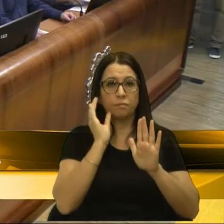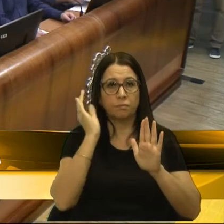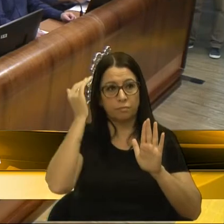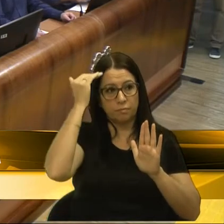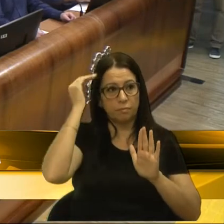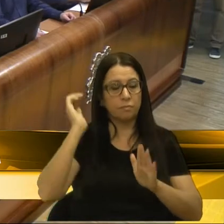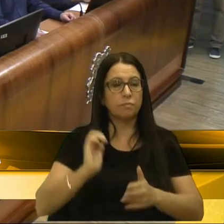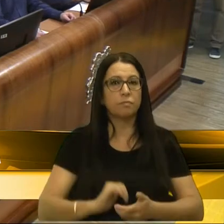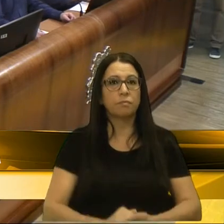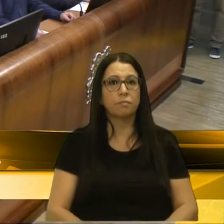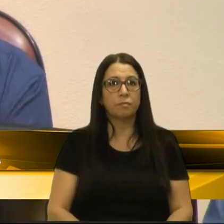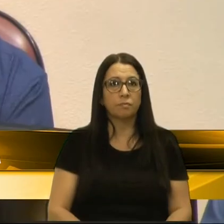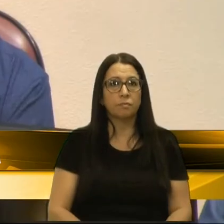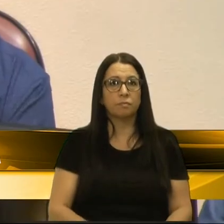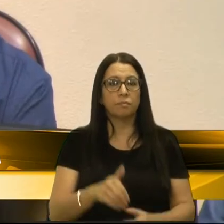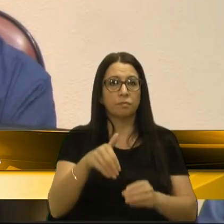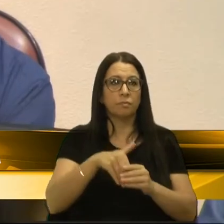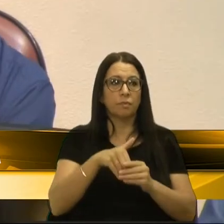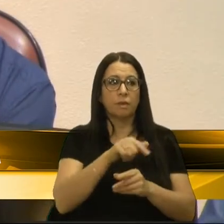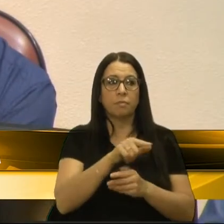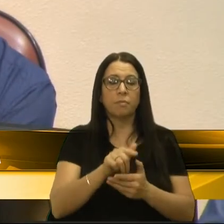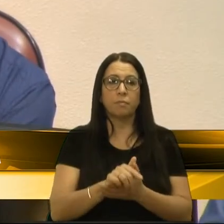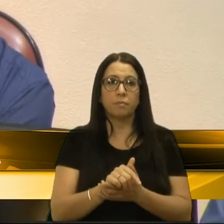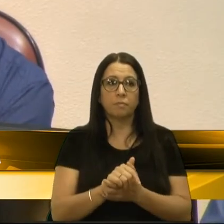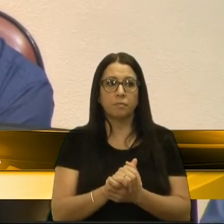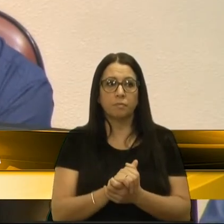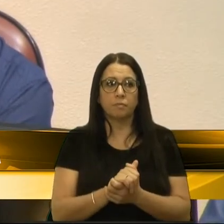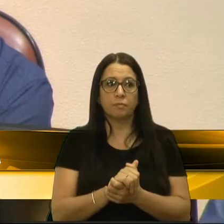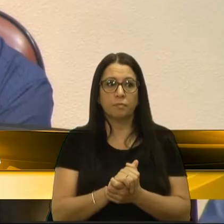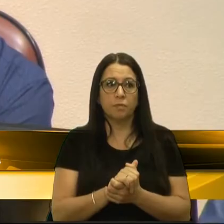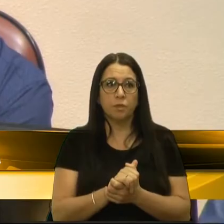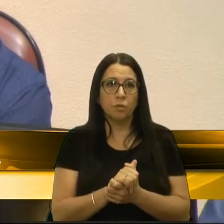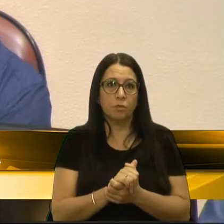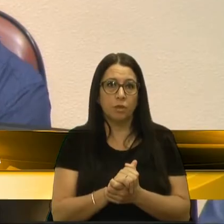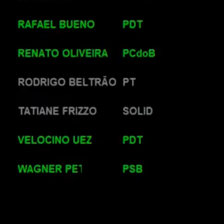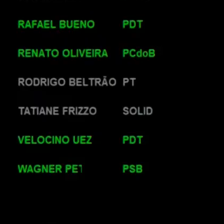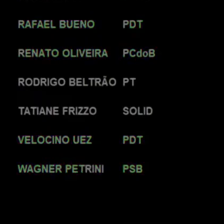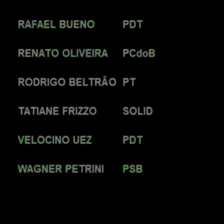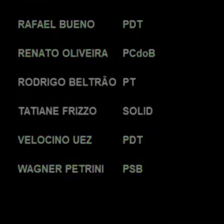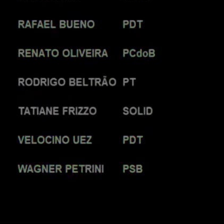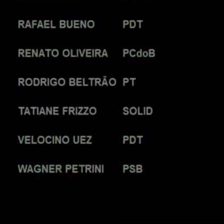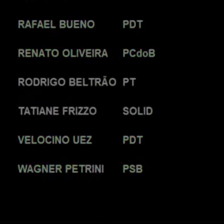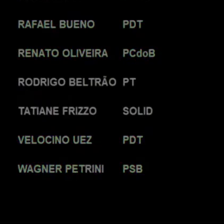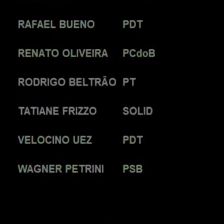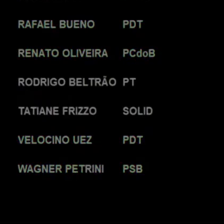Gremelmaier. Em votação, solicito os vereadores que registrem seus votos.